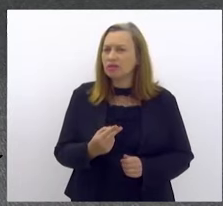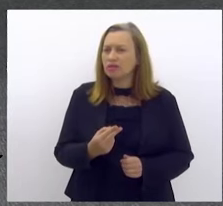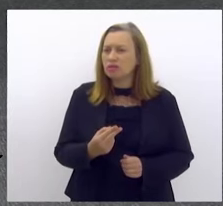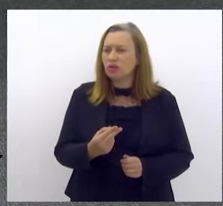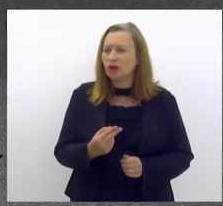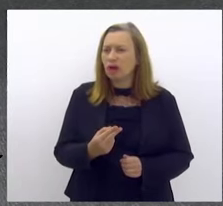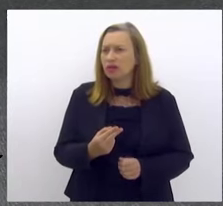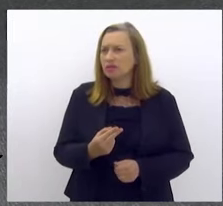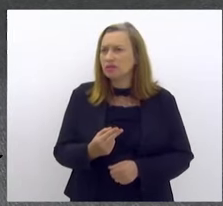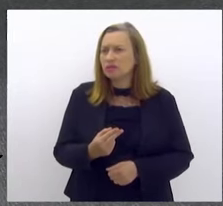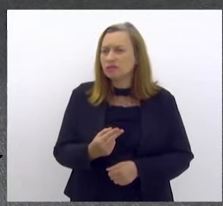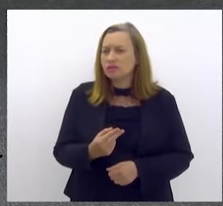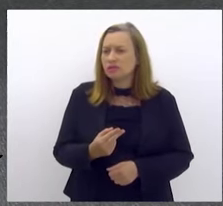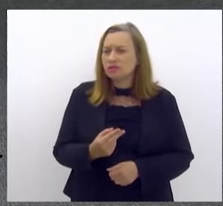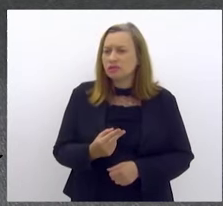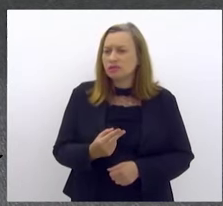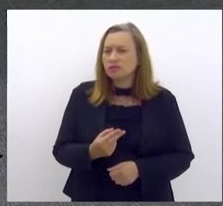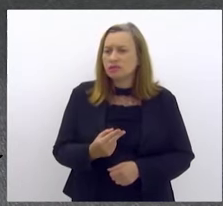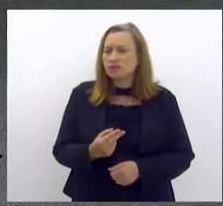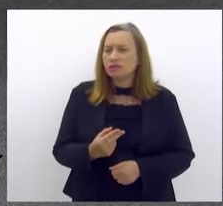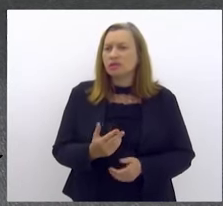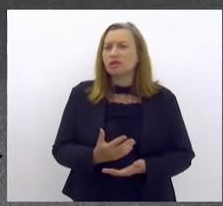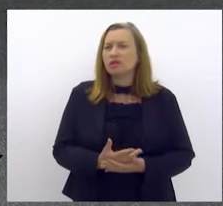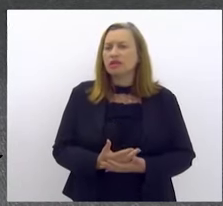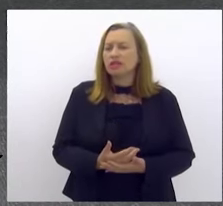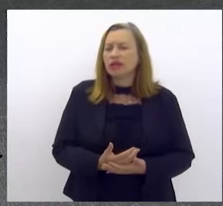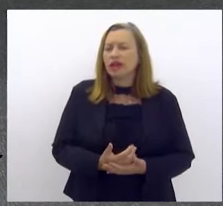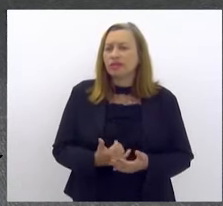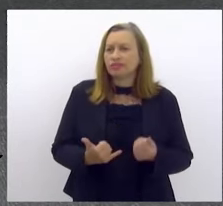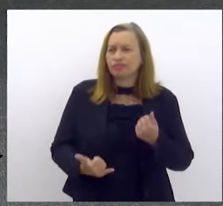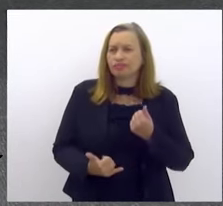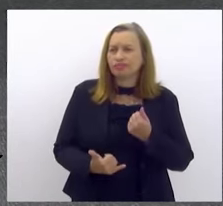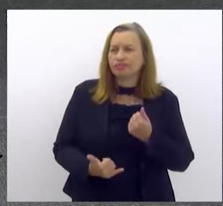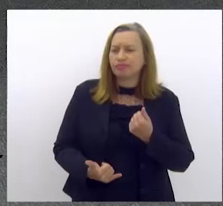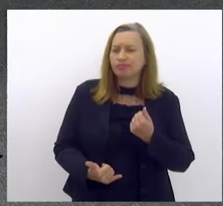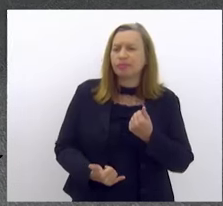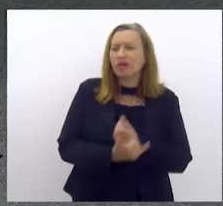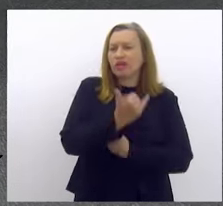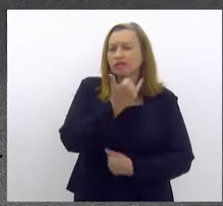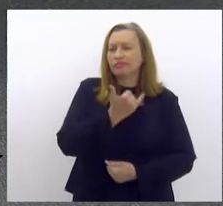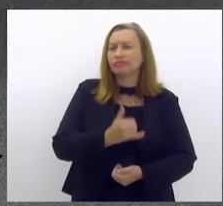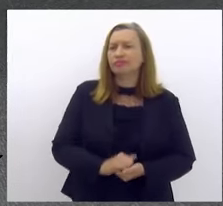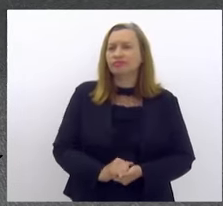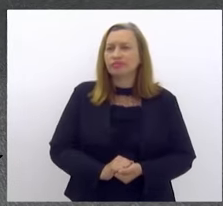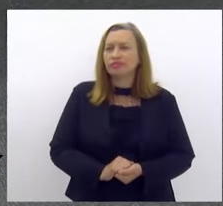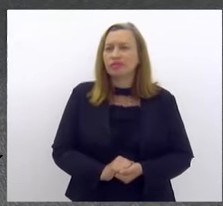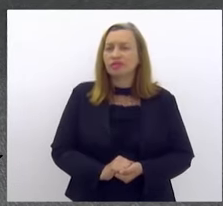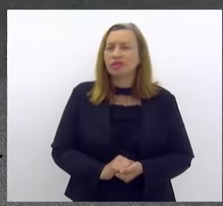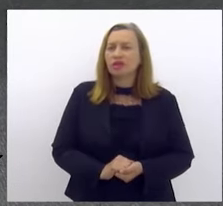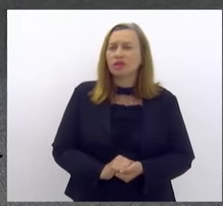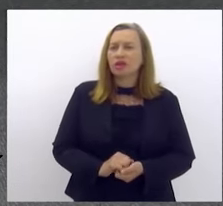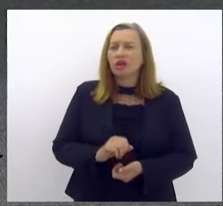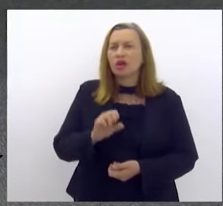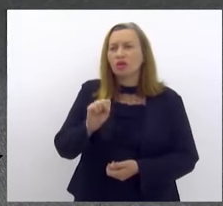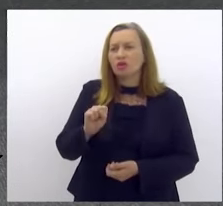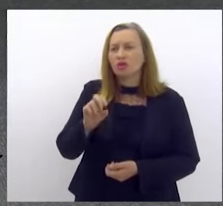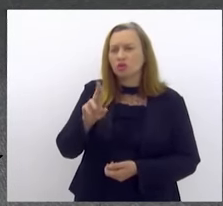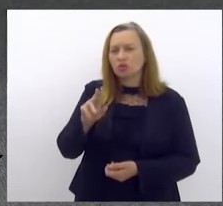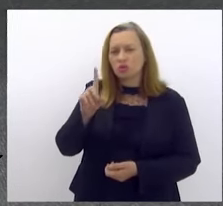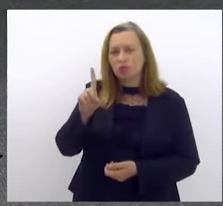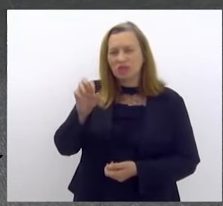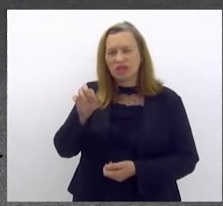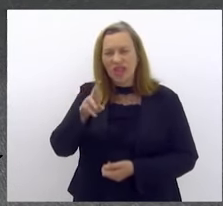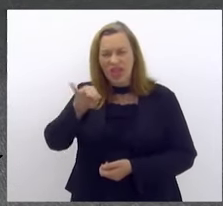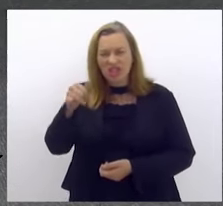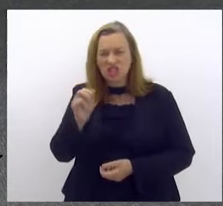governador combinou com esse deputado aqui, em relação ao Sudeste, não foi a realidade. Não